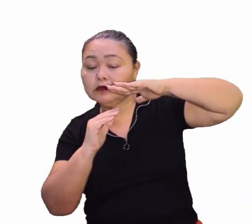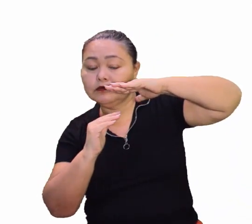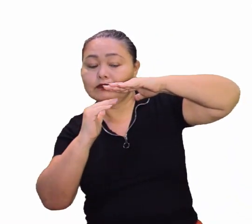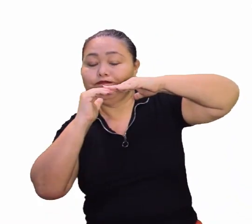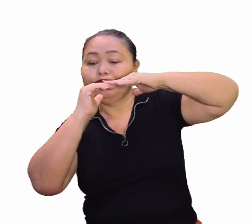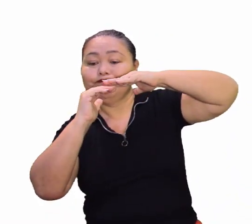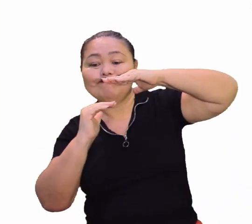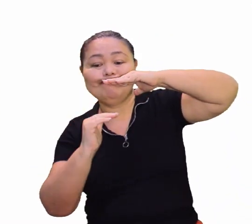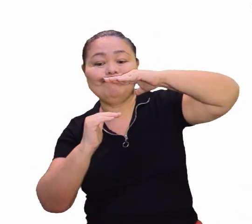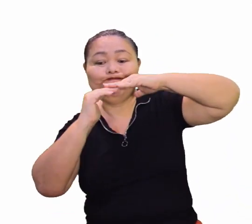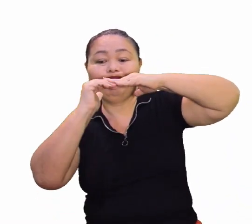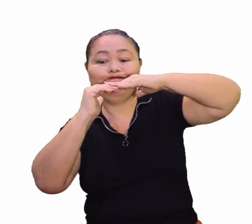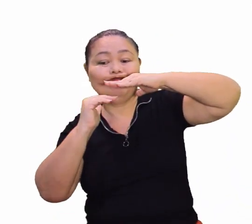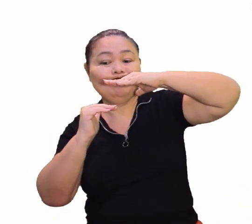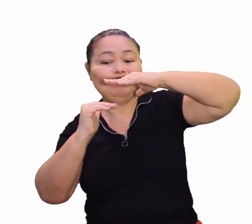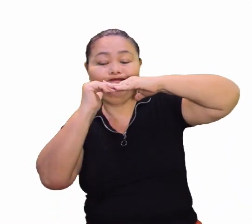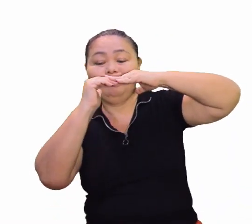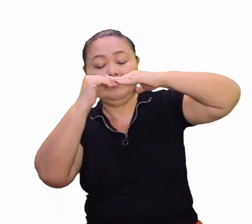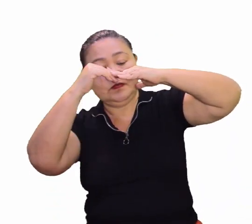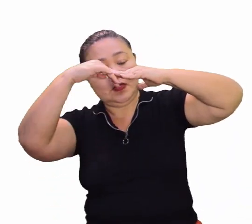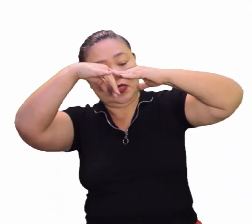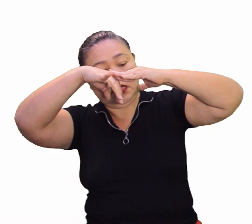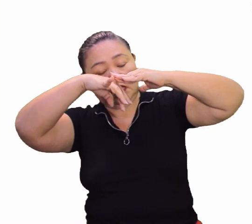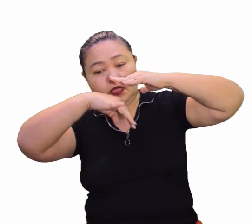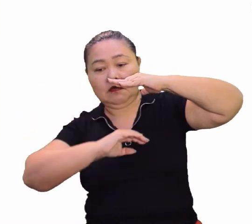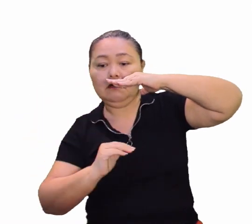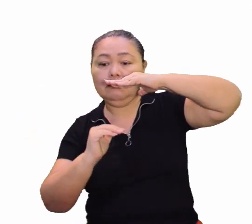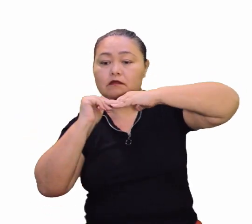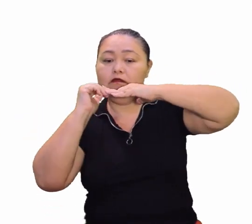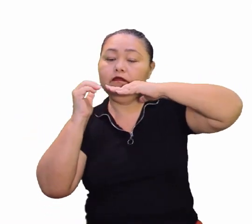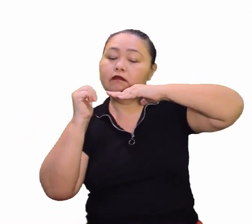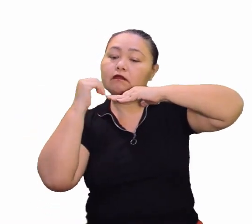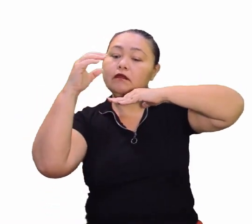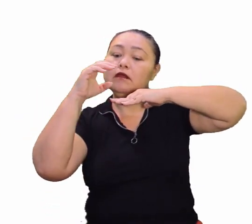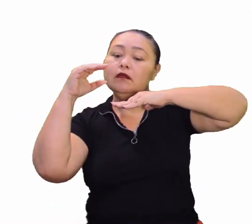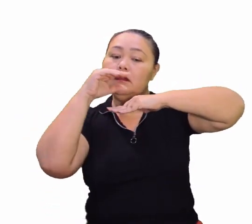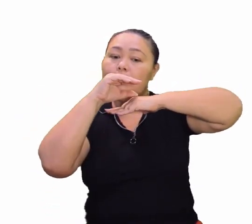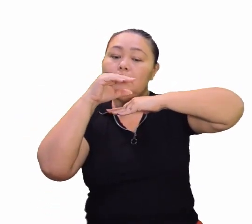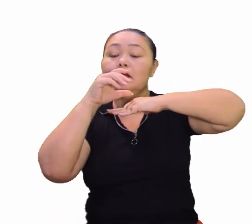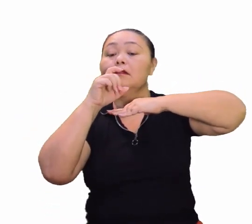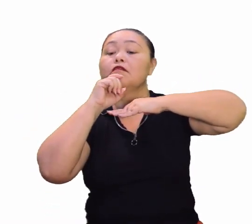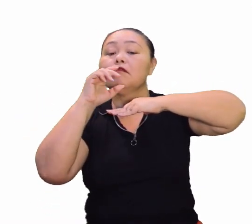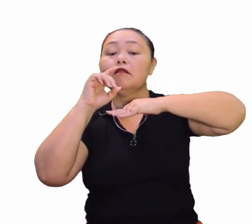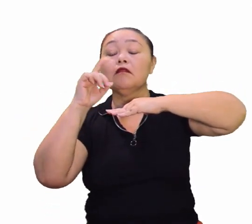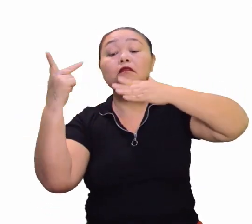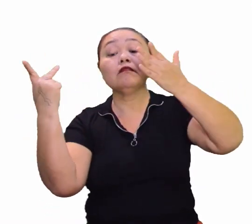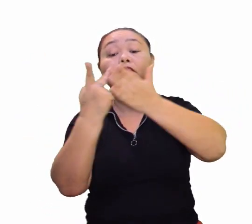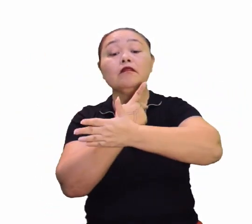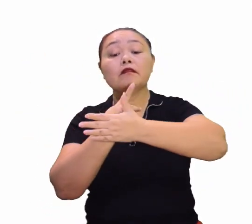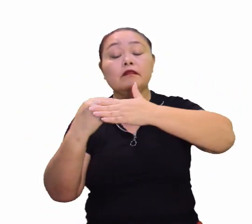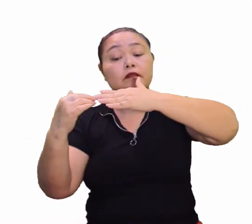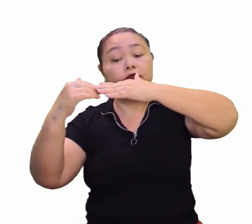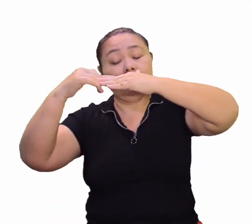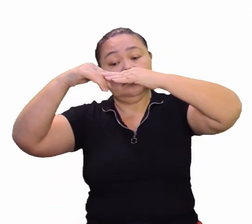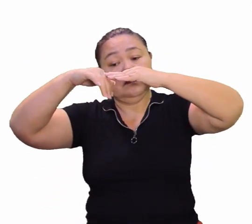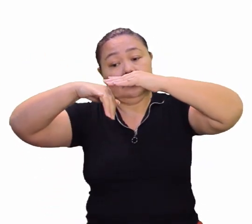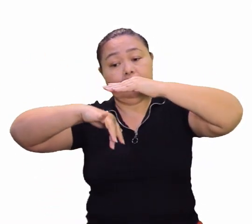está impedindo essa liberação dos poluentes para as áreas mais quentes e frias. E o que vai